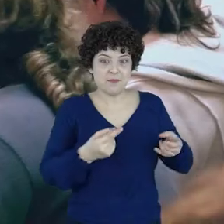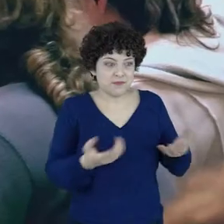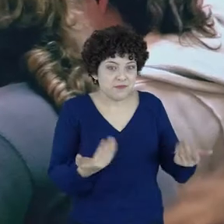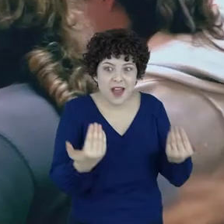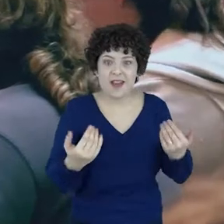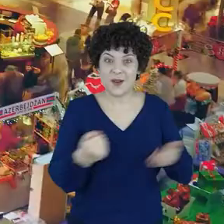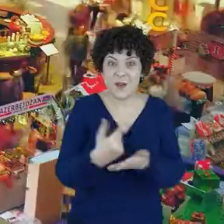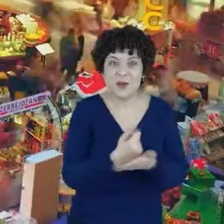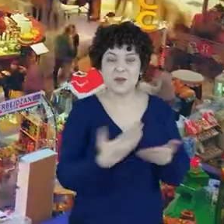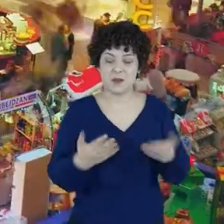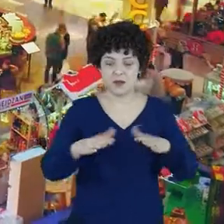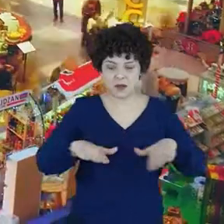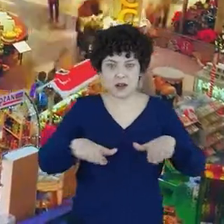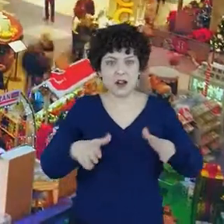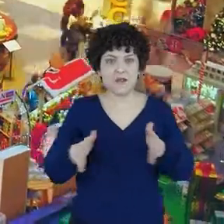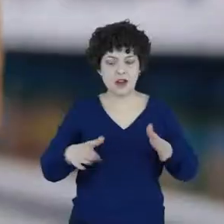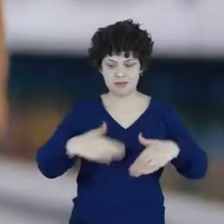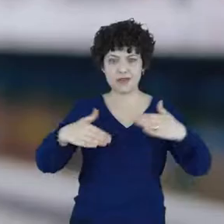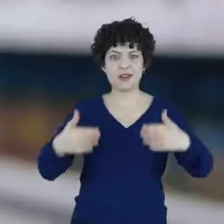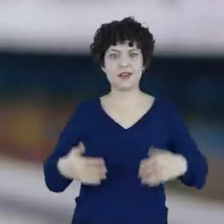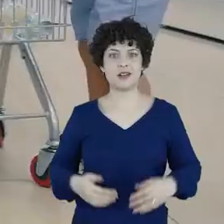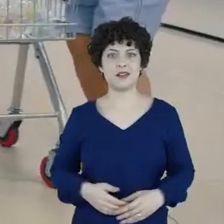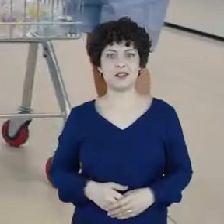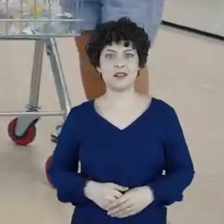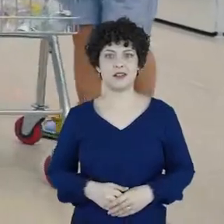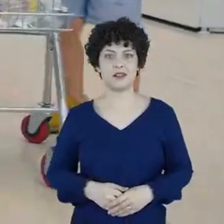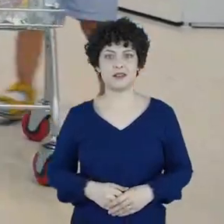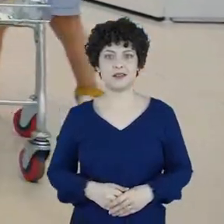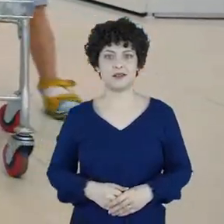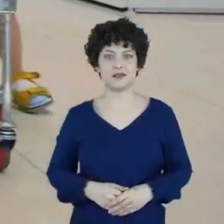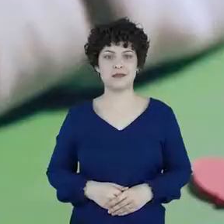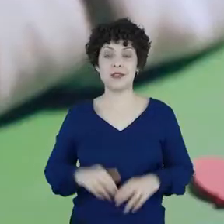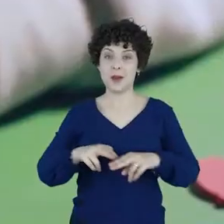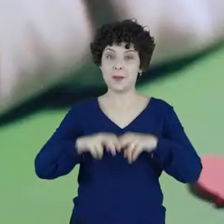valores consumistas em seres humanos em plena fase de desenvolvimento.